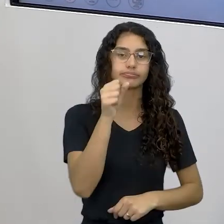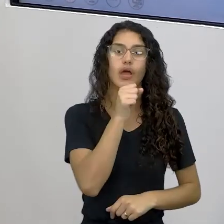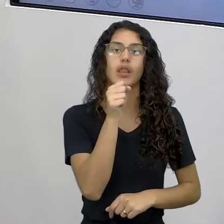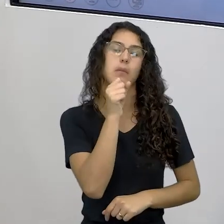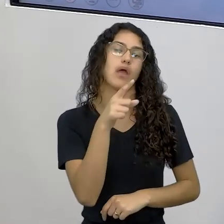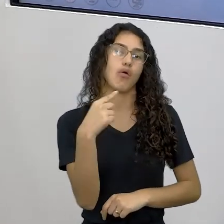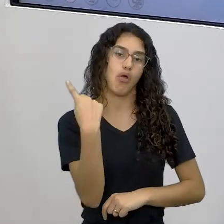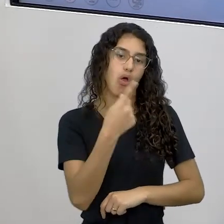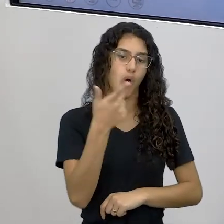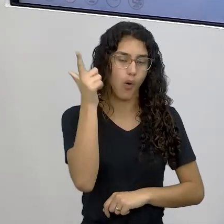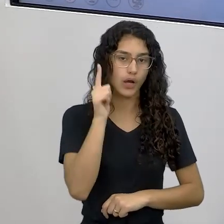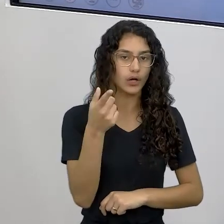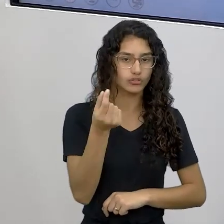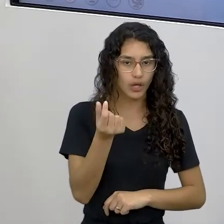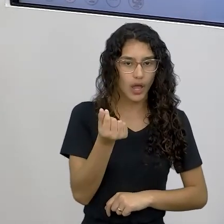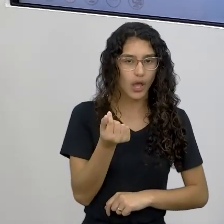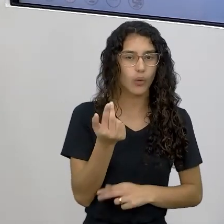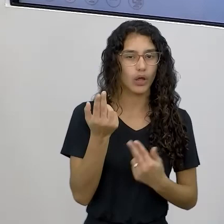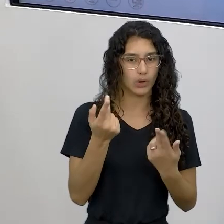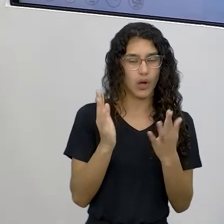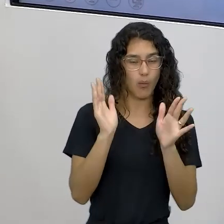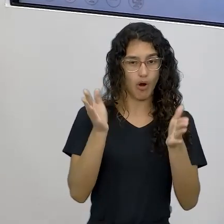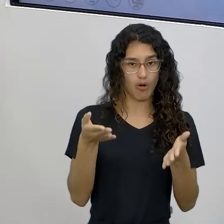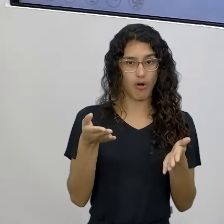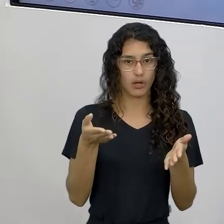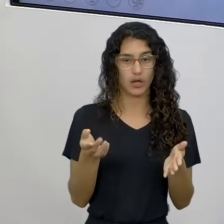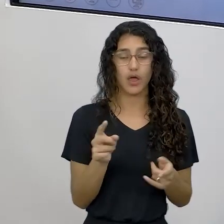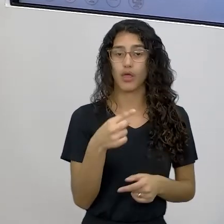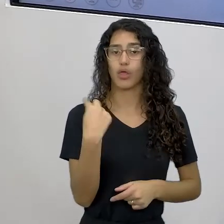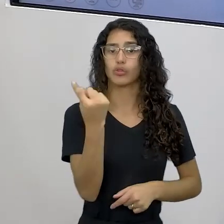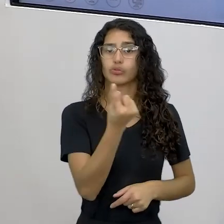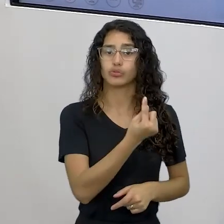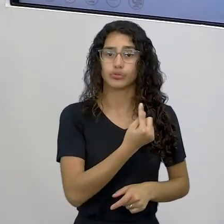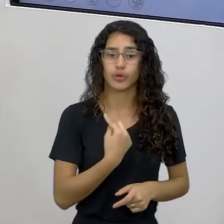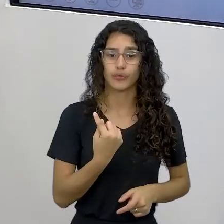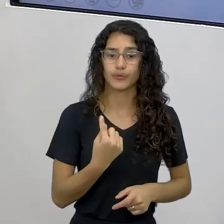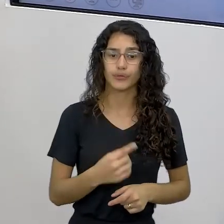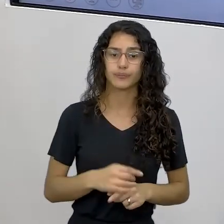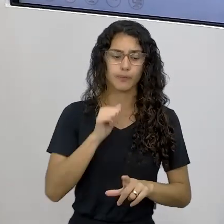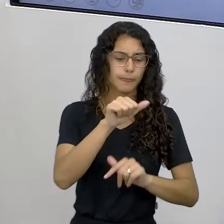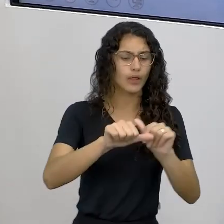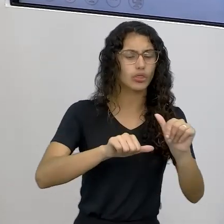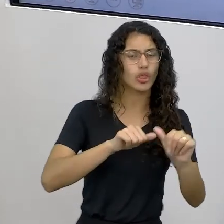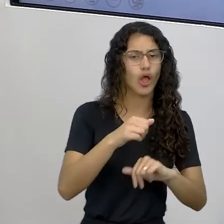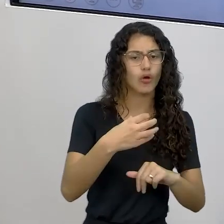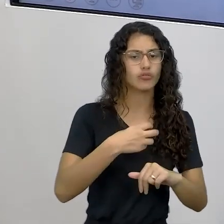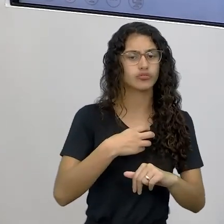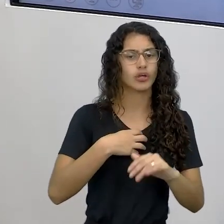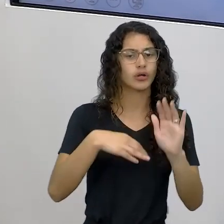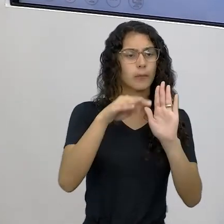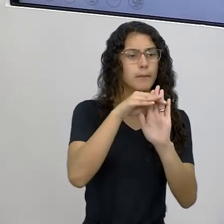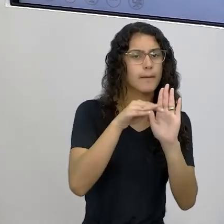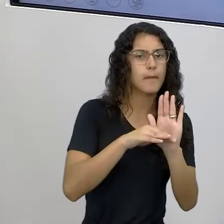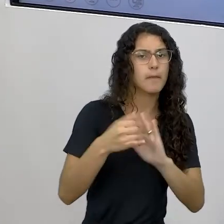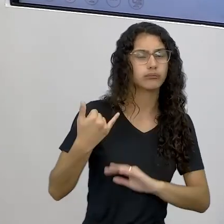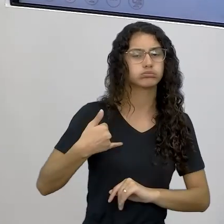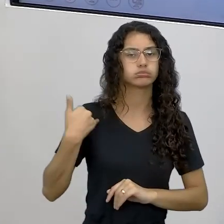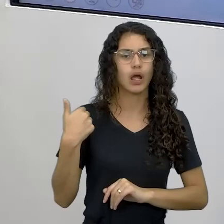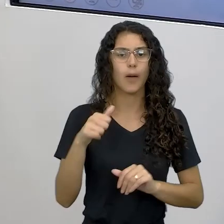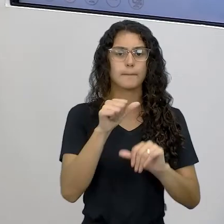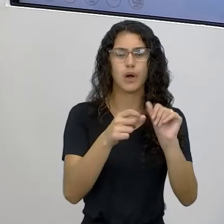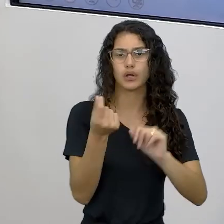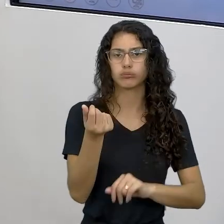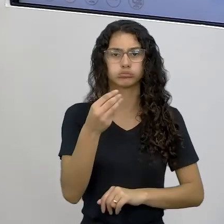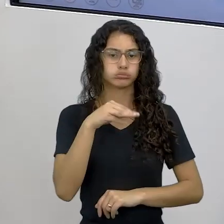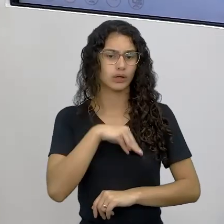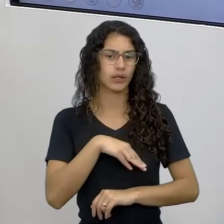que a gente vai estar ganhando o mesmo que a gente ganha agora? Será que muda conforme a faixa etária? Muda aí nosso